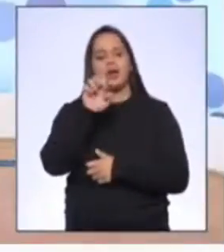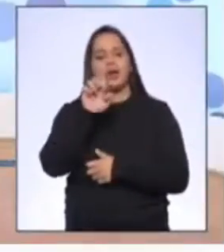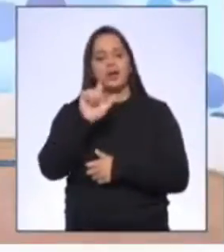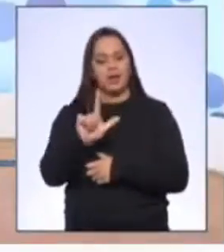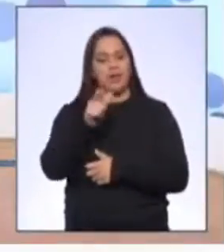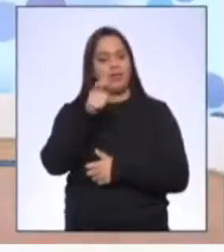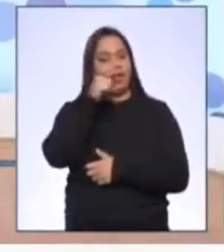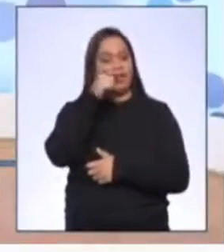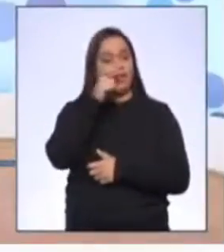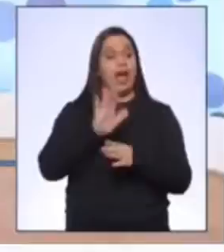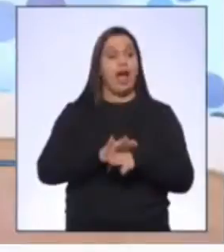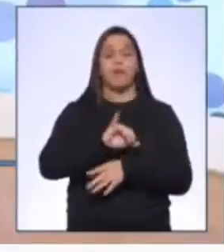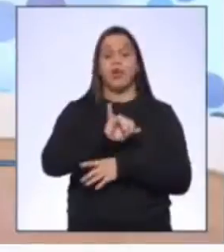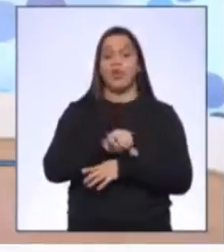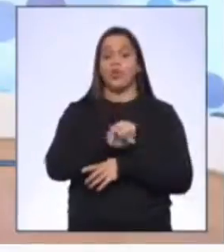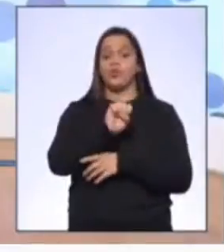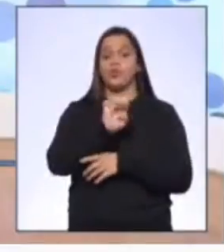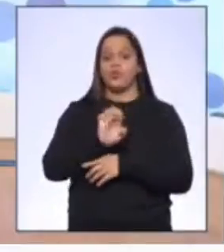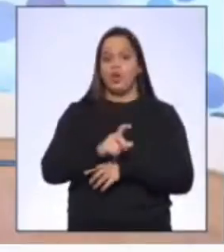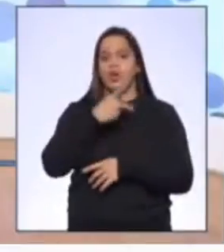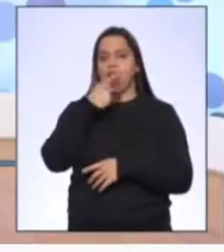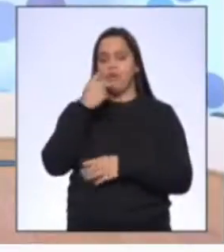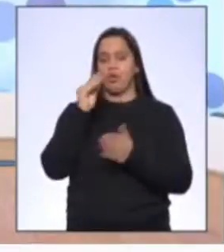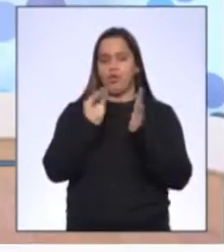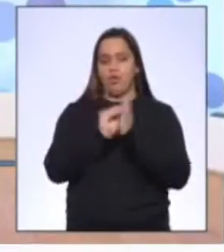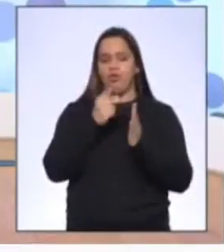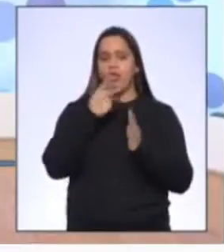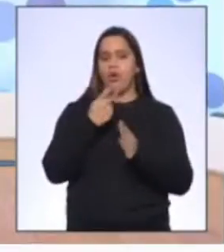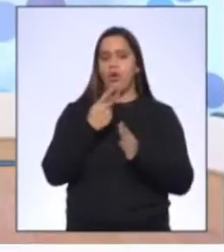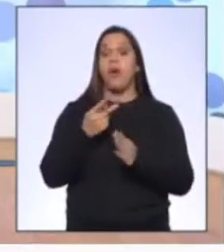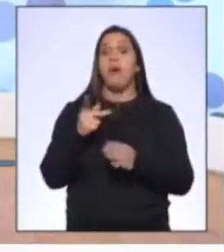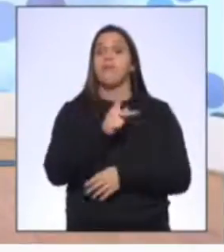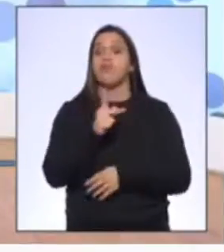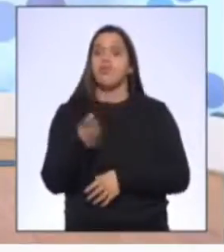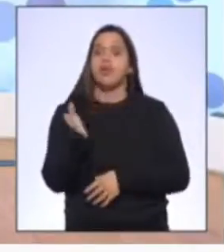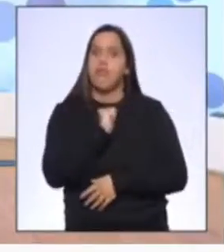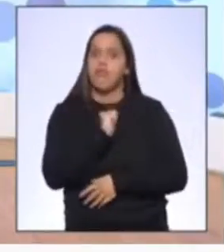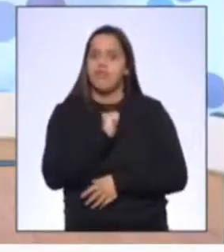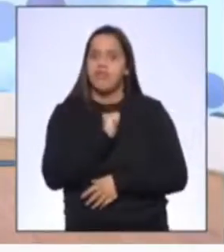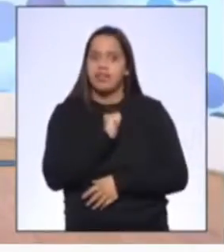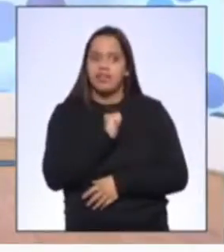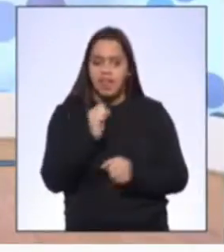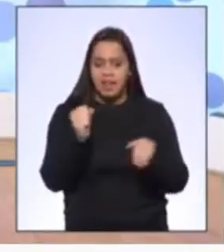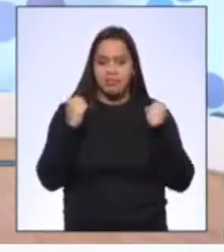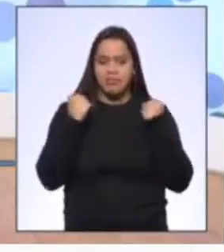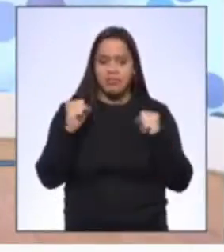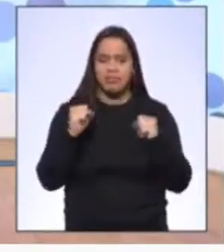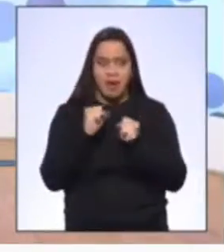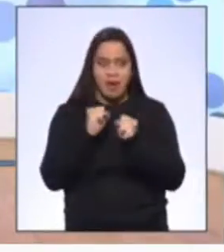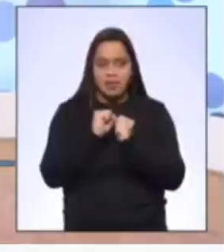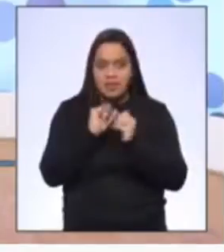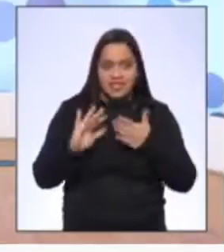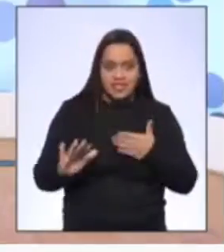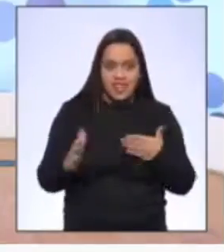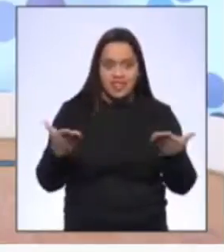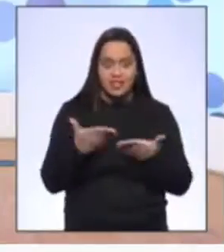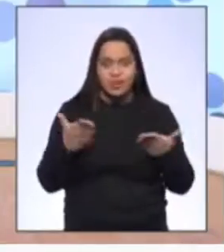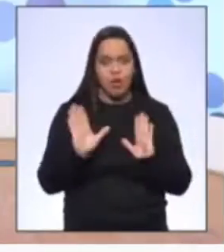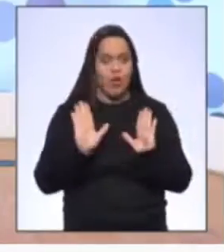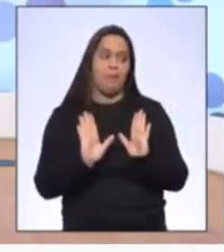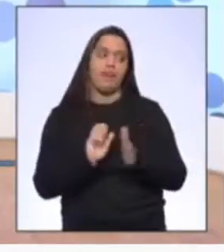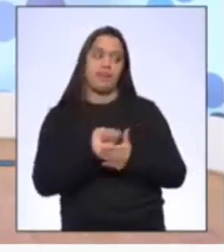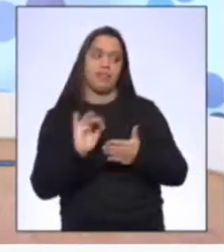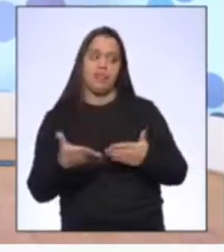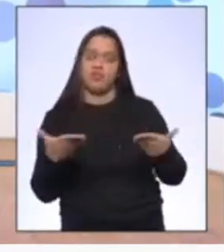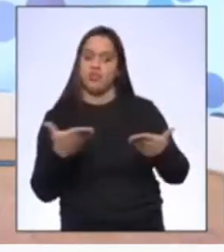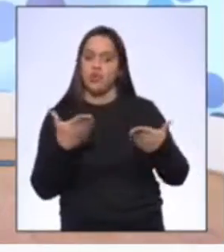obrigada a o josé colocou professora vamos fazer exercício faz frio já já a gente possa crescer nosso exercício de hoje não vai esquentar